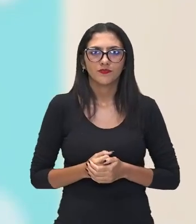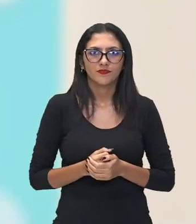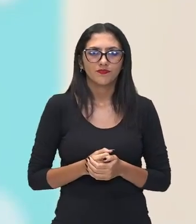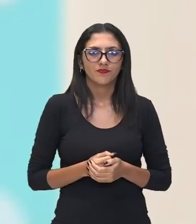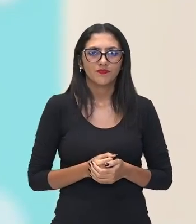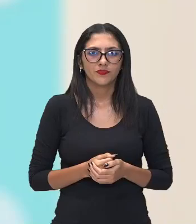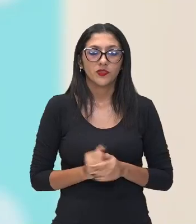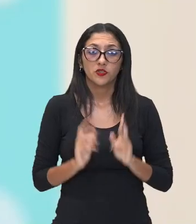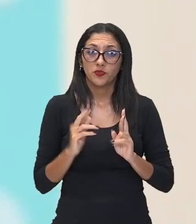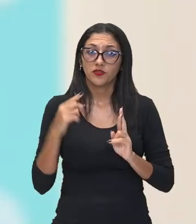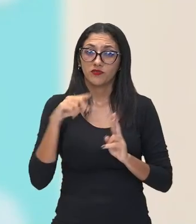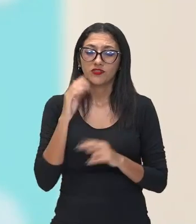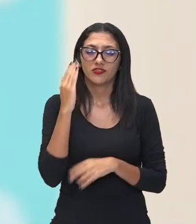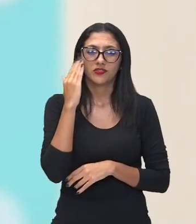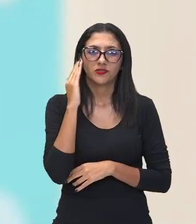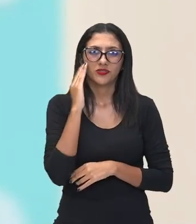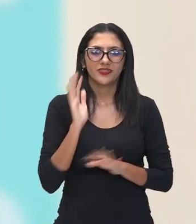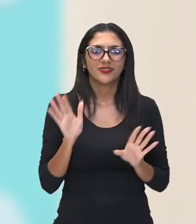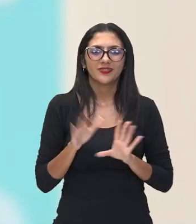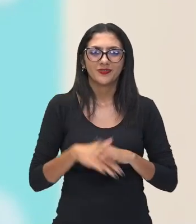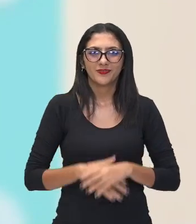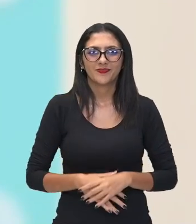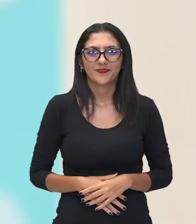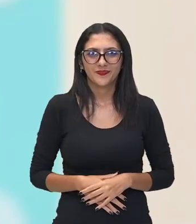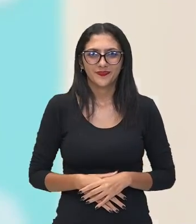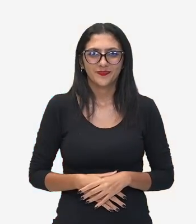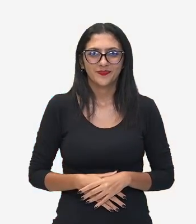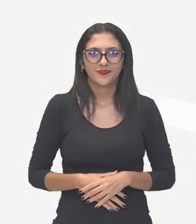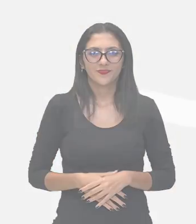vocês tenham compreendido e até a próxima aula.